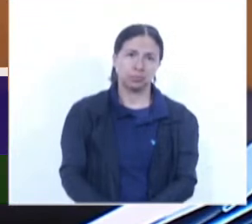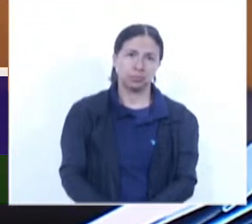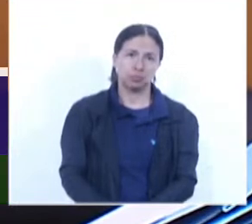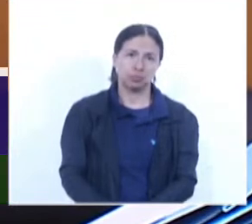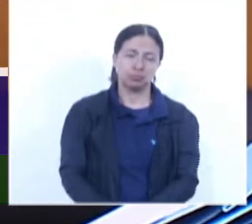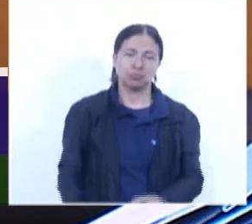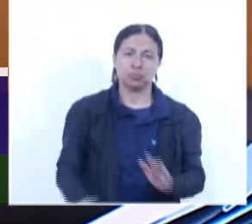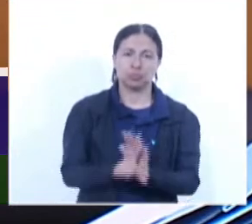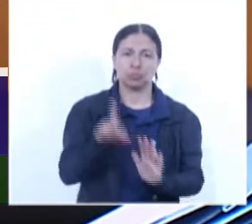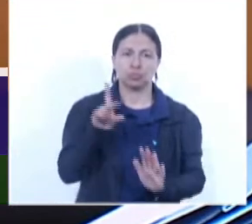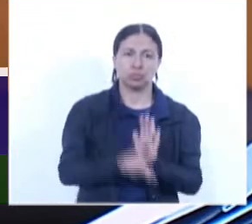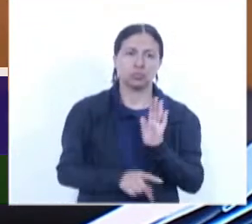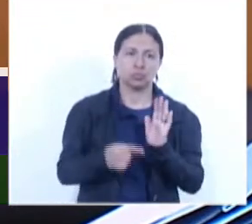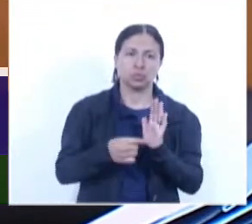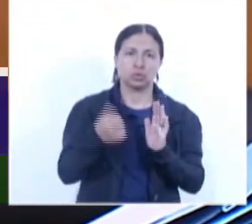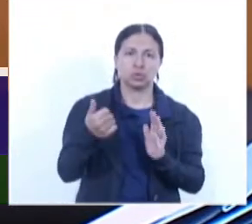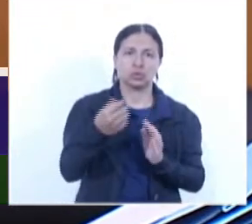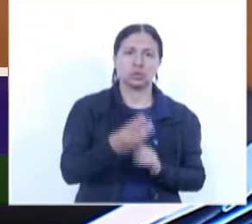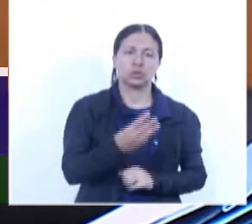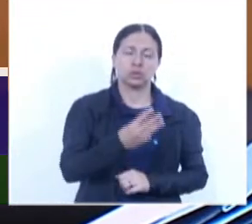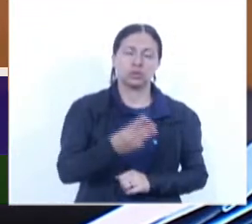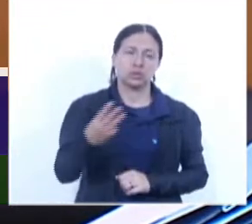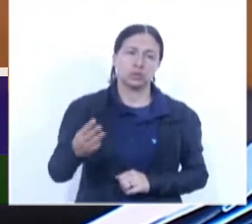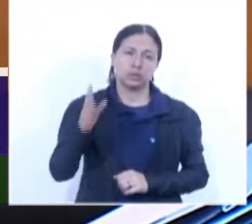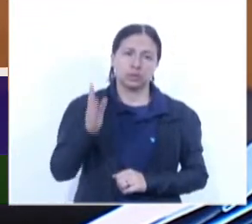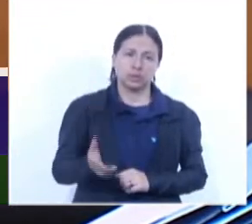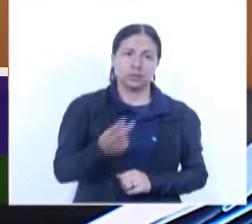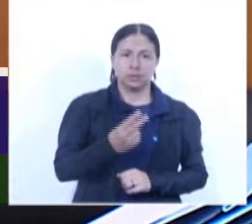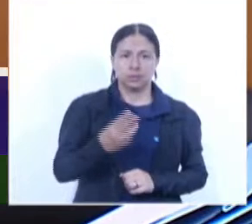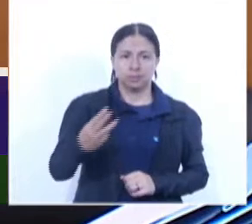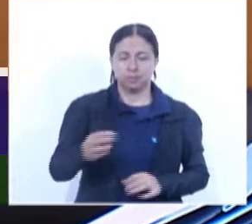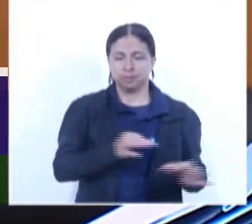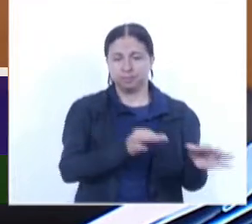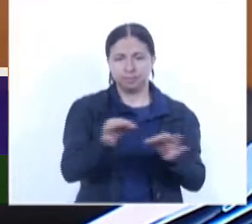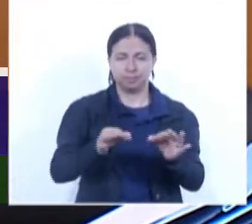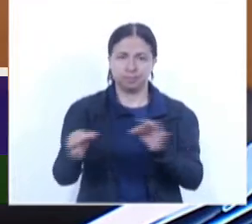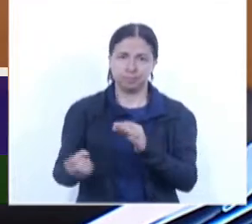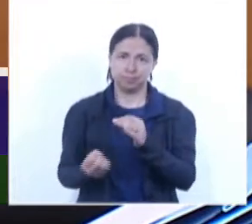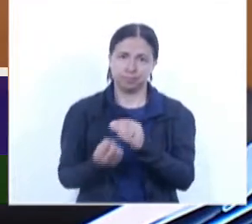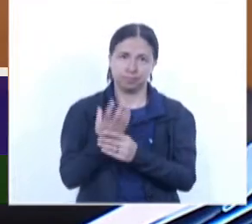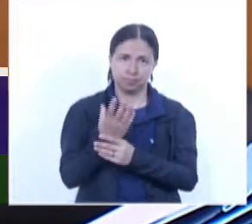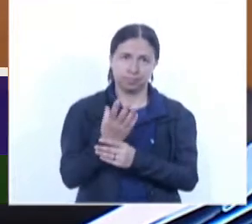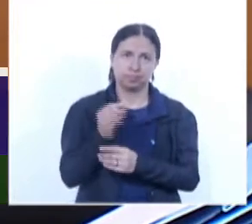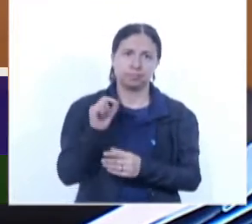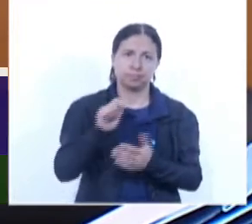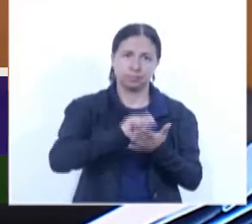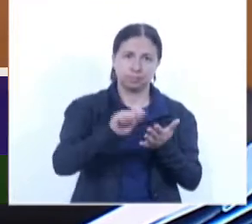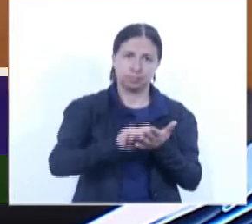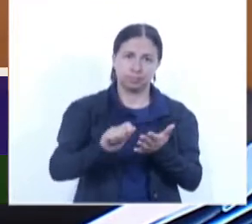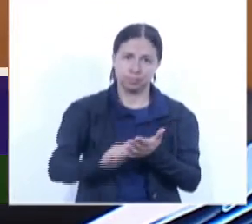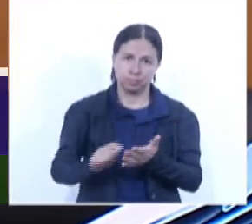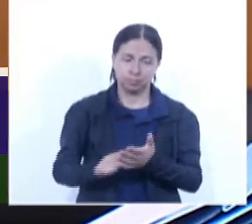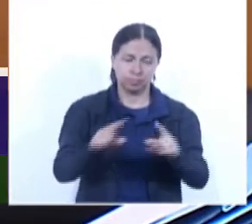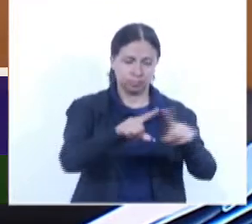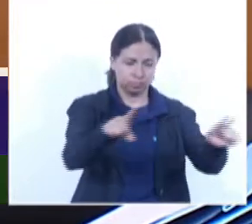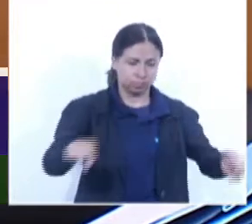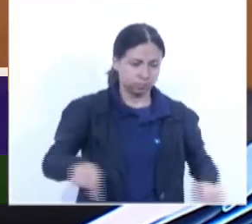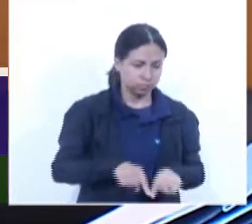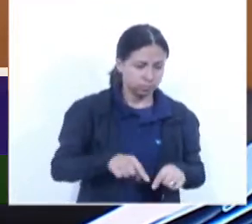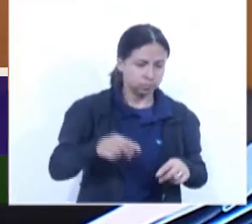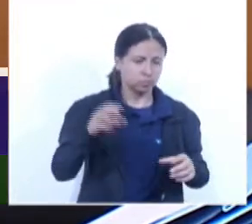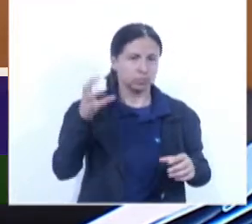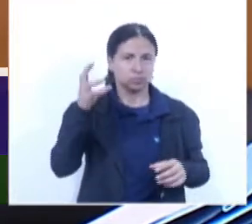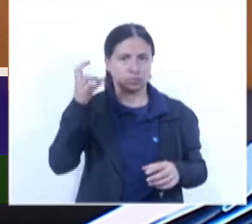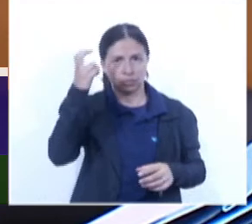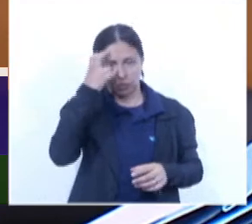projeto 33/23 que institui o programa Municipal de mapeamento cultural e dar outros Providência